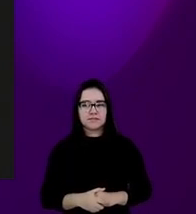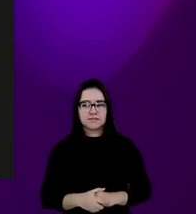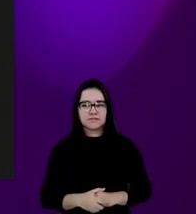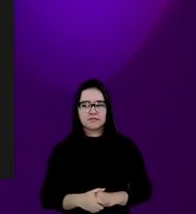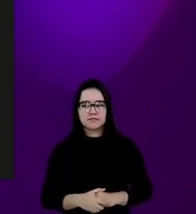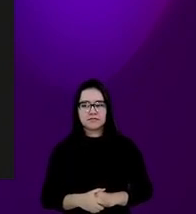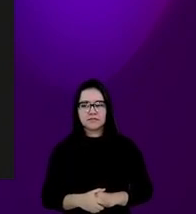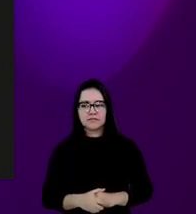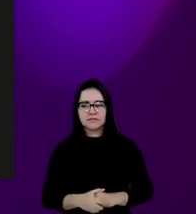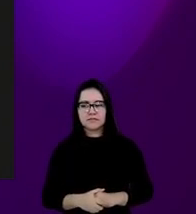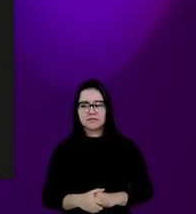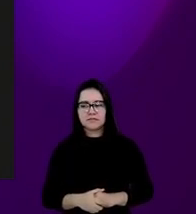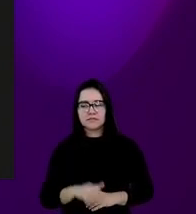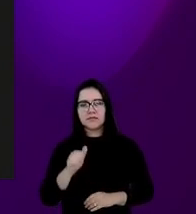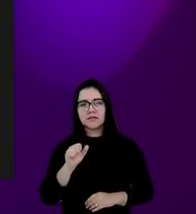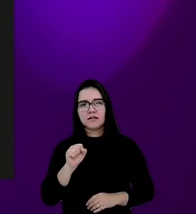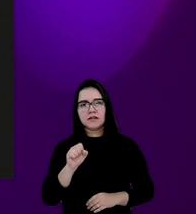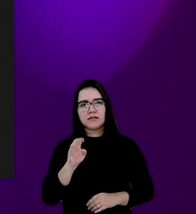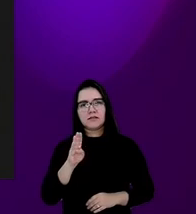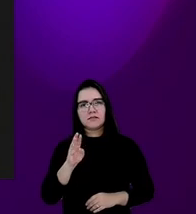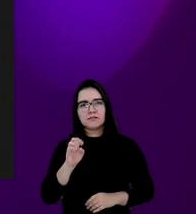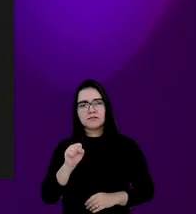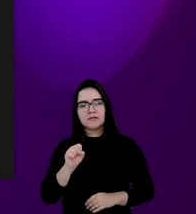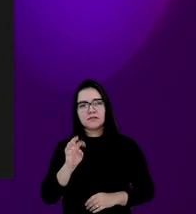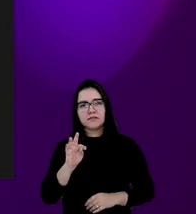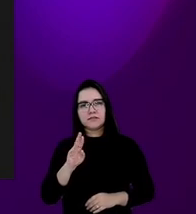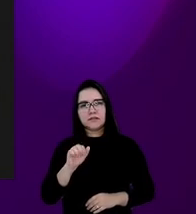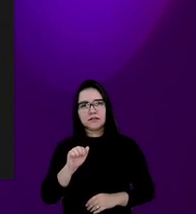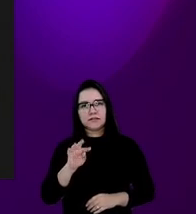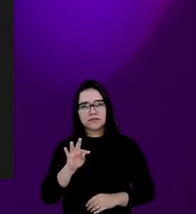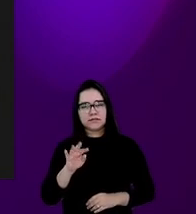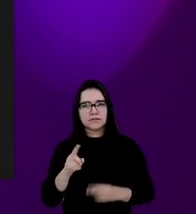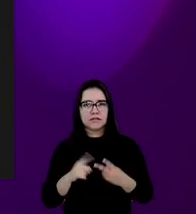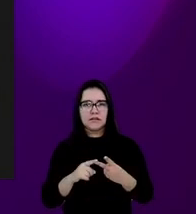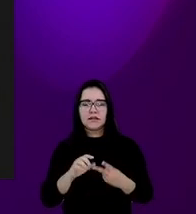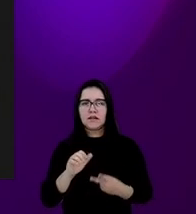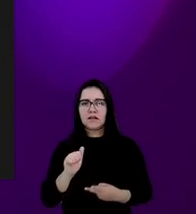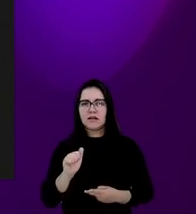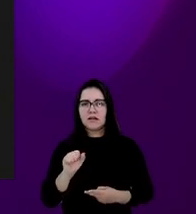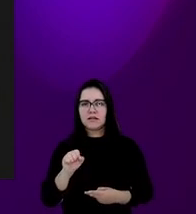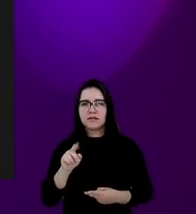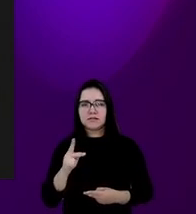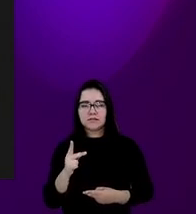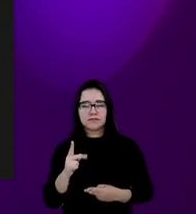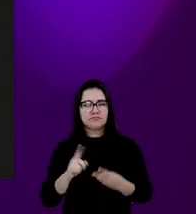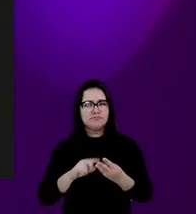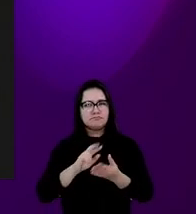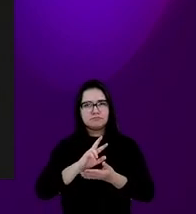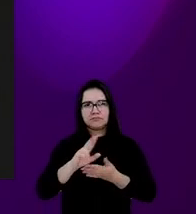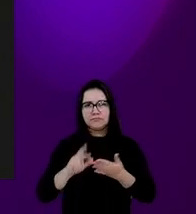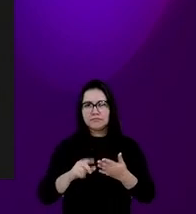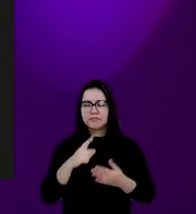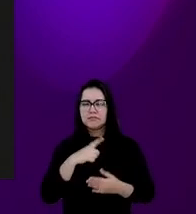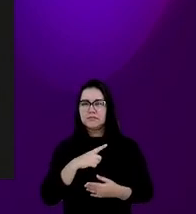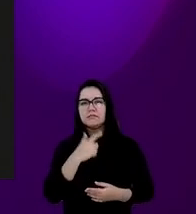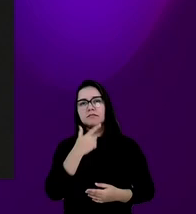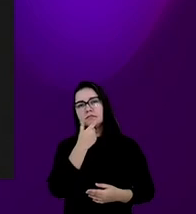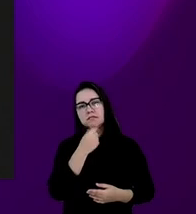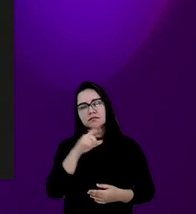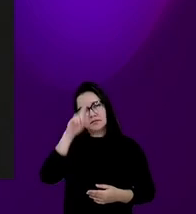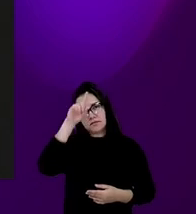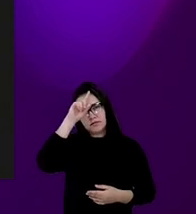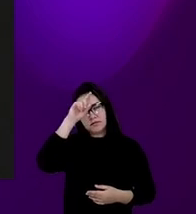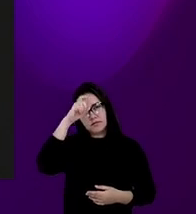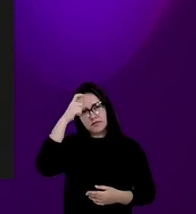num abstract, no ASH, não sei se foi publicado, do Dr. Luciano, mostrando dados da vida real